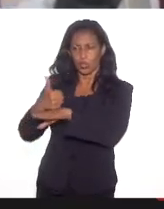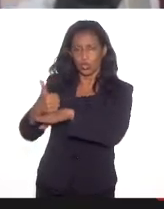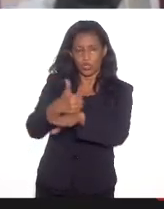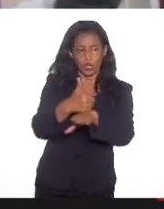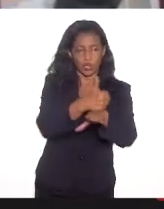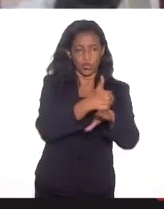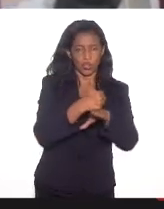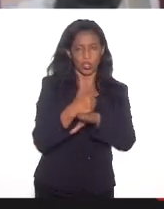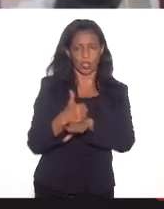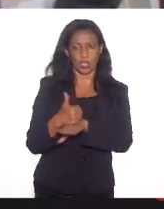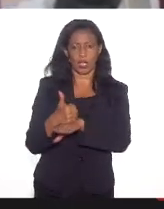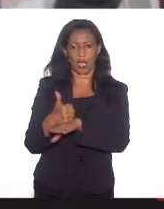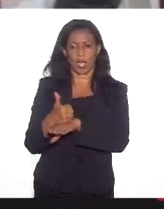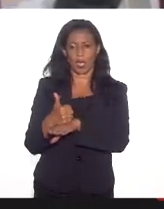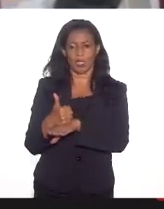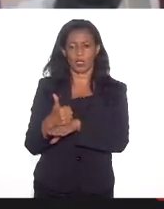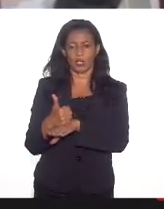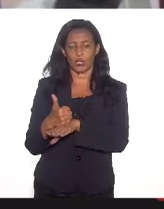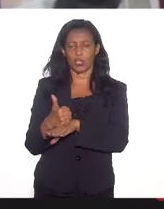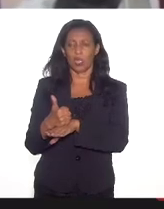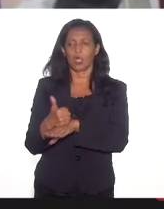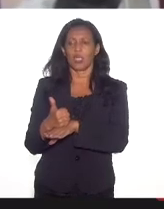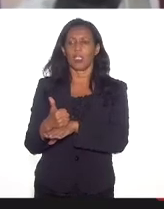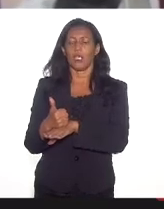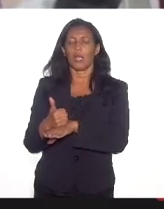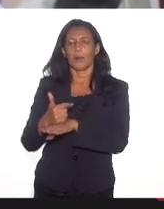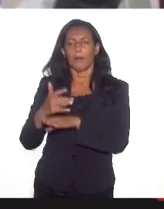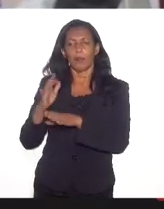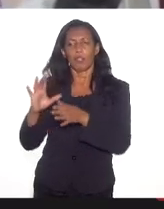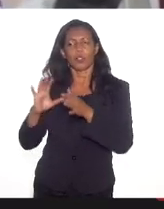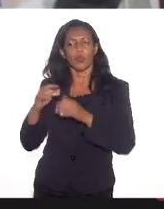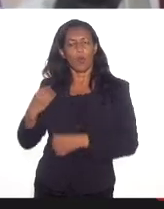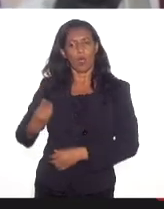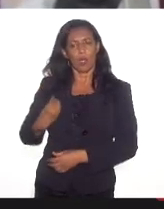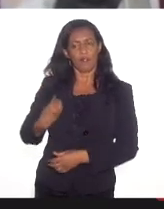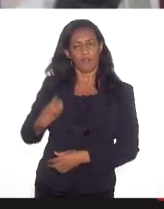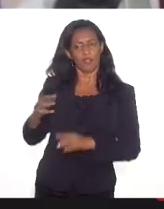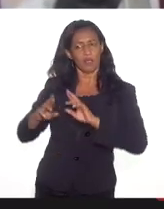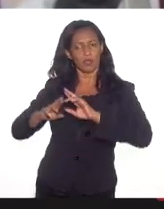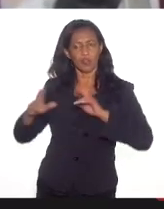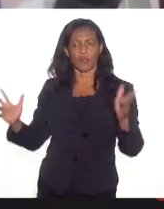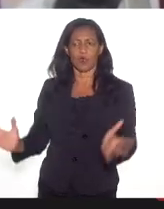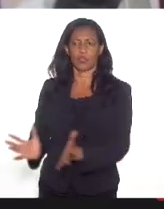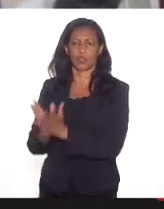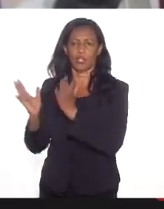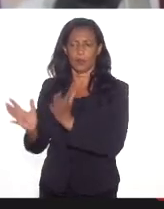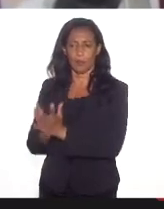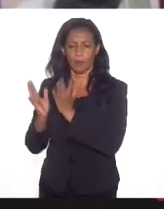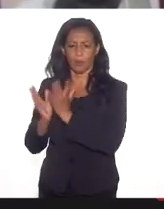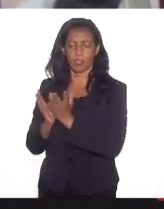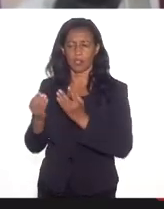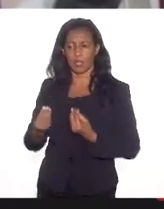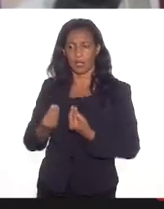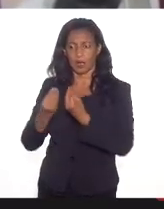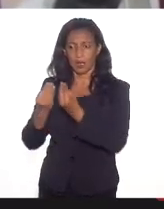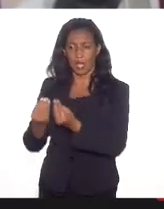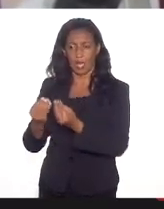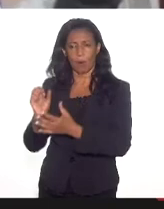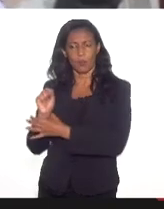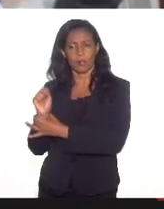condições de trabalho que as aprisionam na pobreza daria aos indivíduos a segurança básica de que